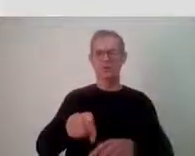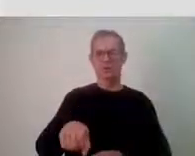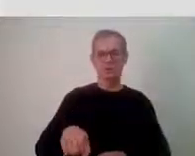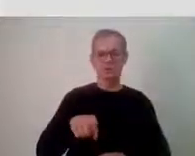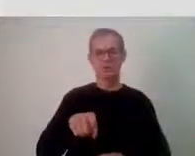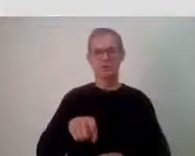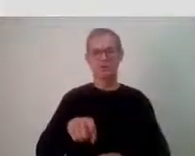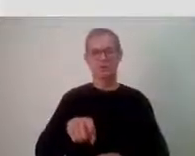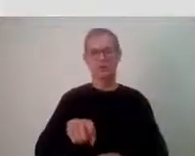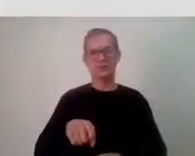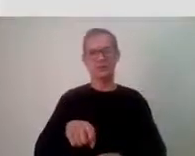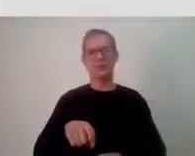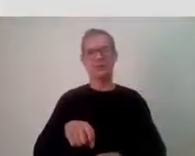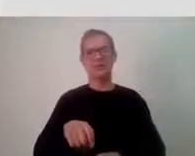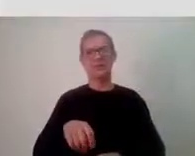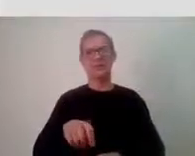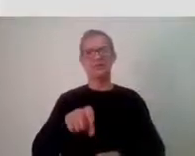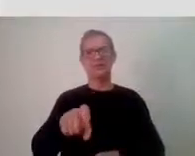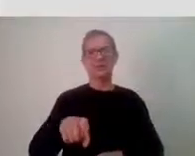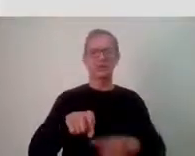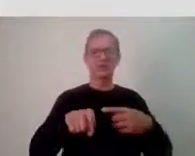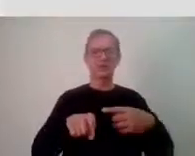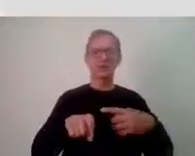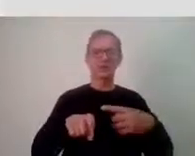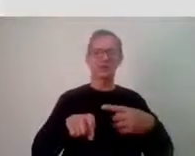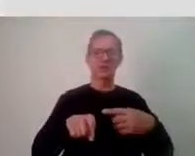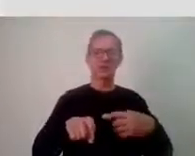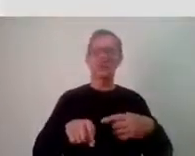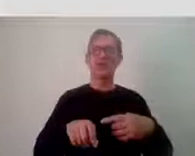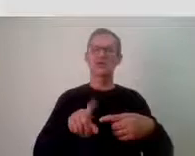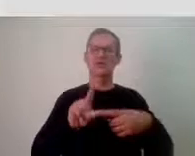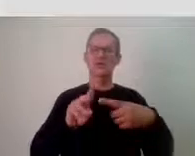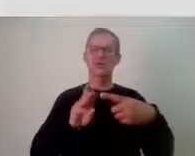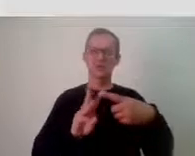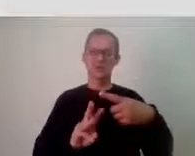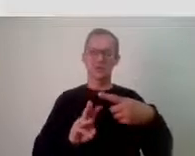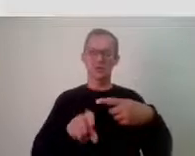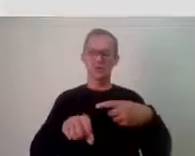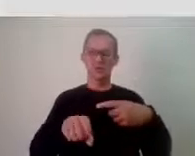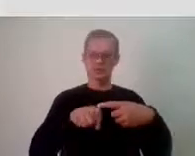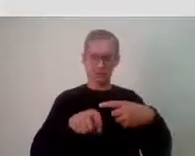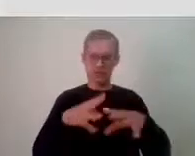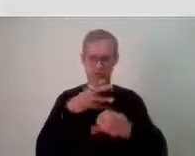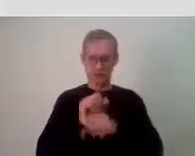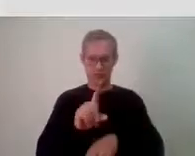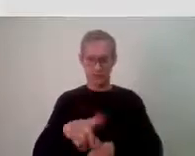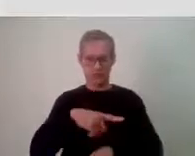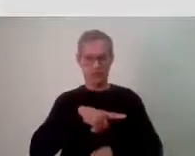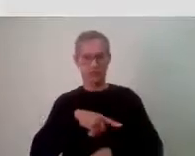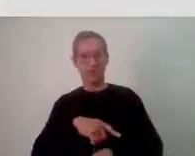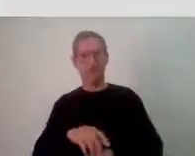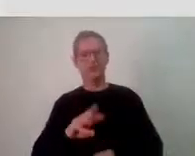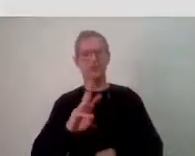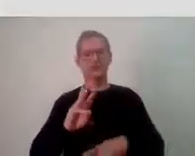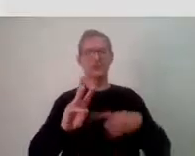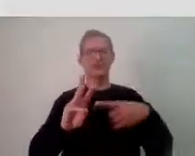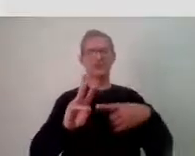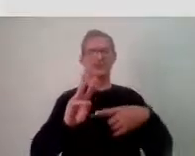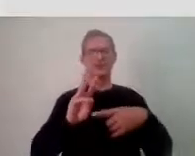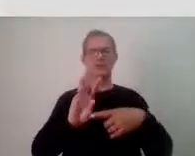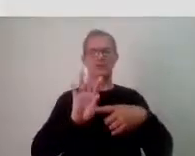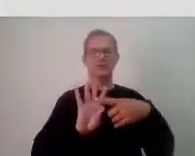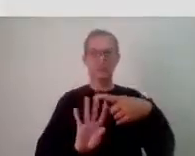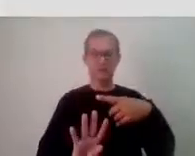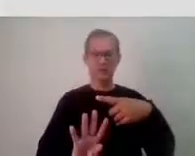como sendo x elevado a 1/3 dx. Somando 1, nós vamos ter 3/4.